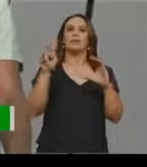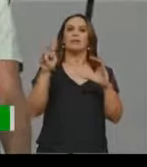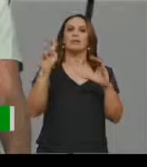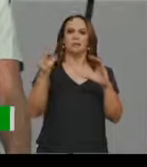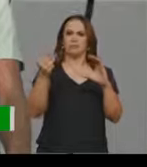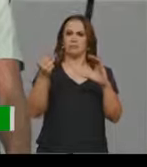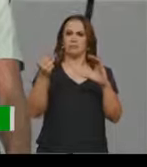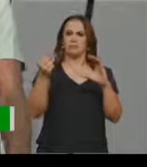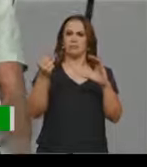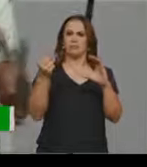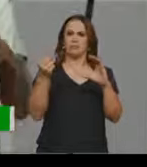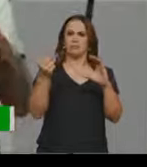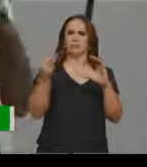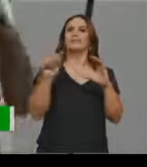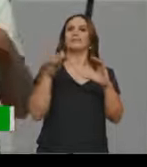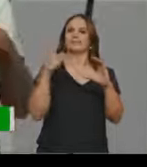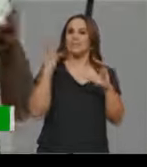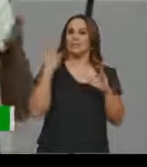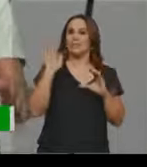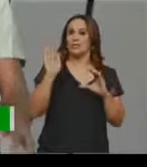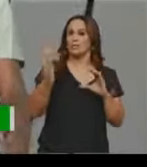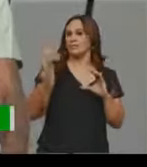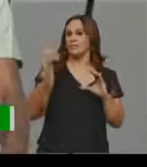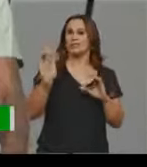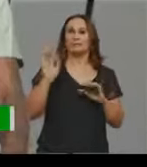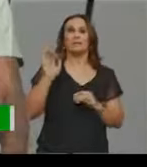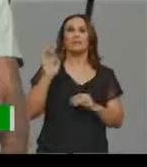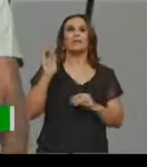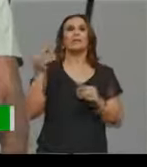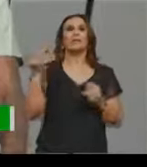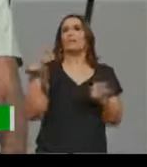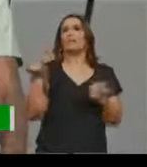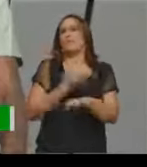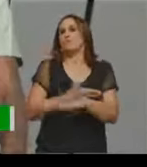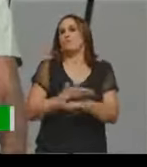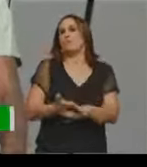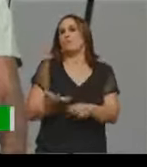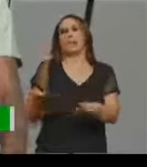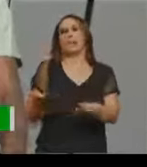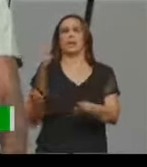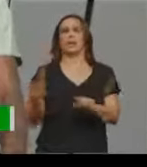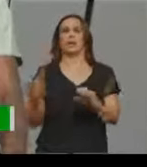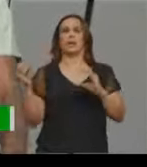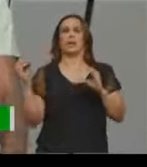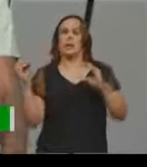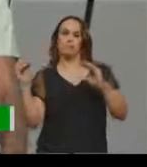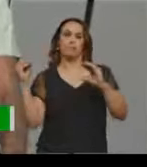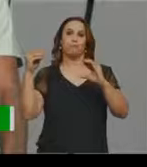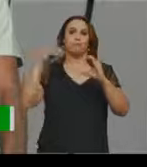células, colocando aqui nossa situação em células humanas, e deixando o material genético dele,